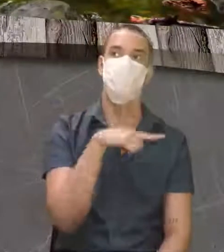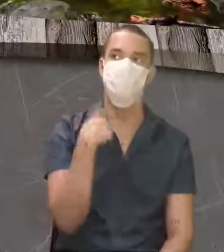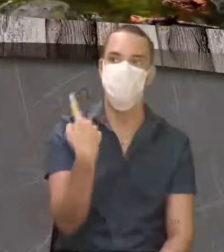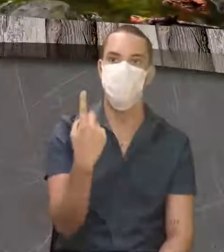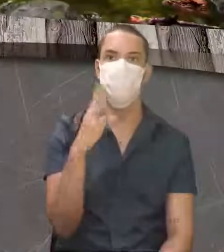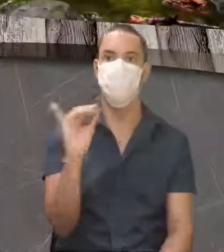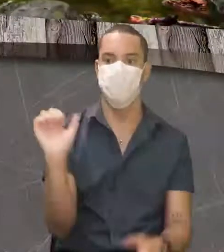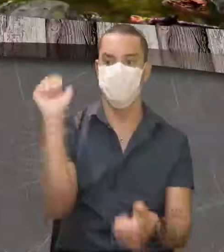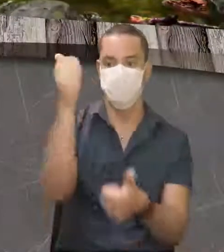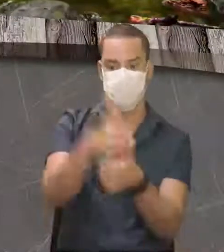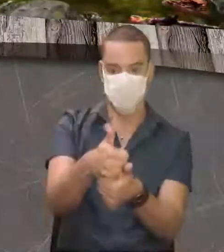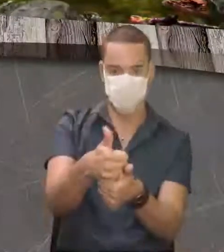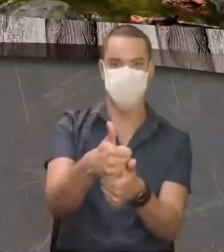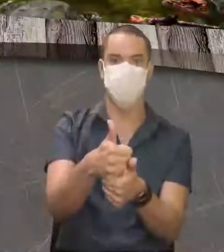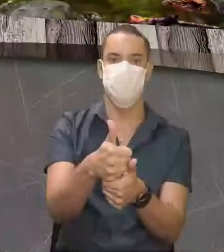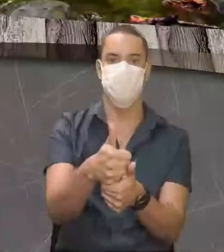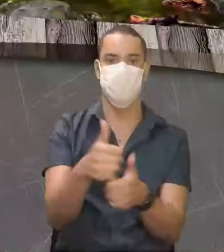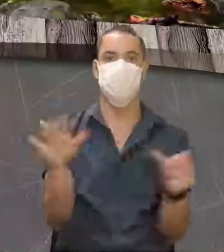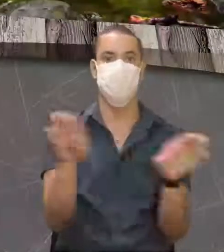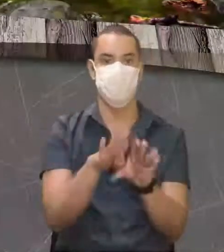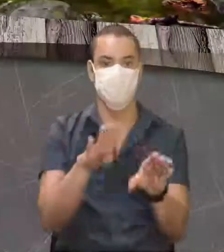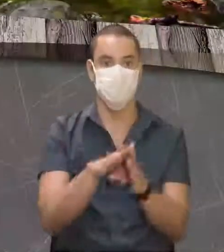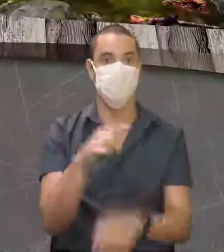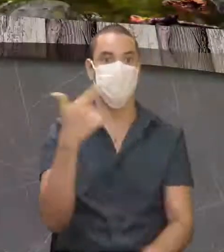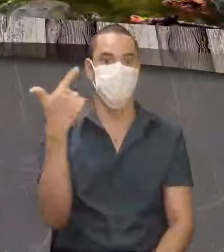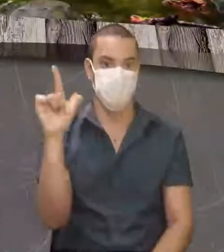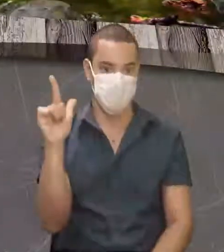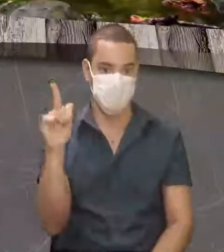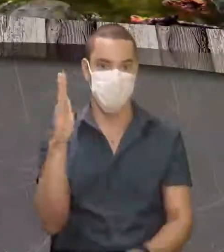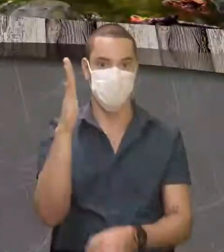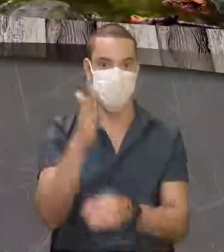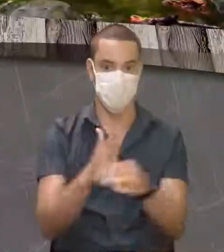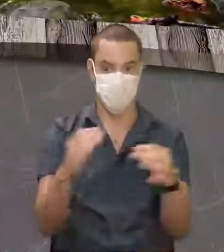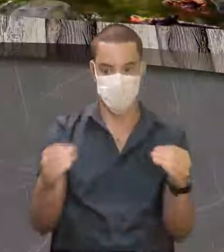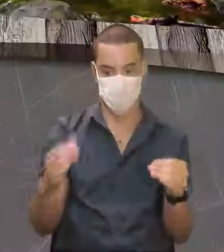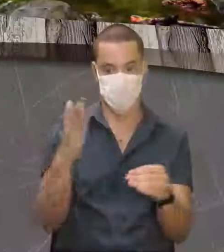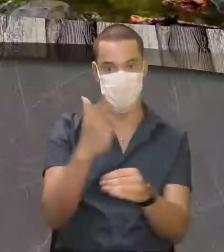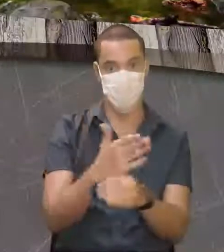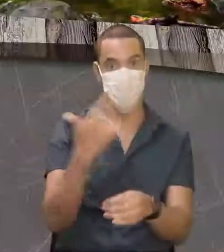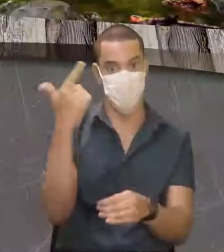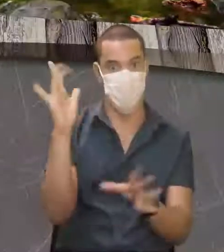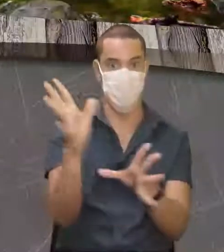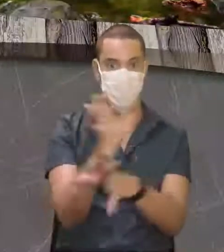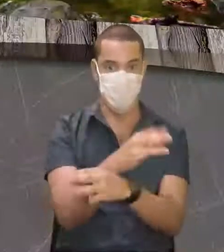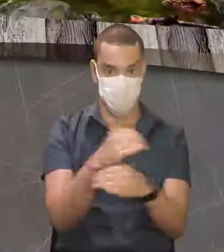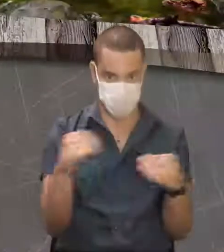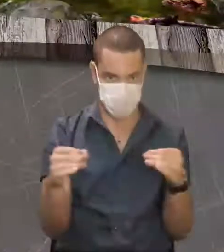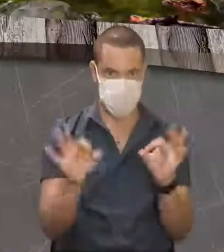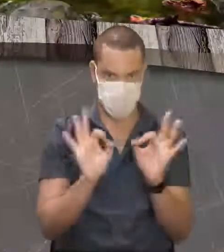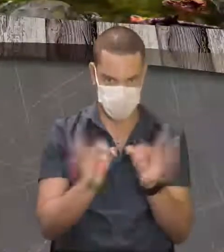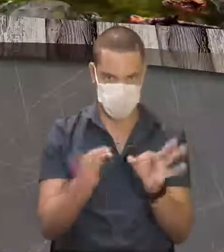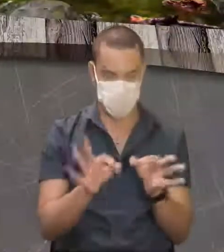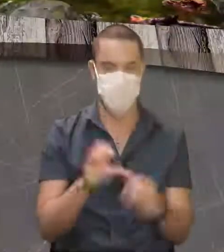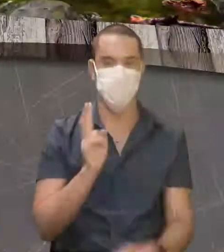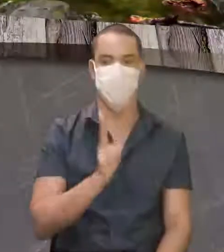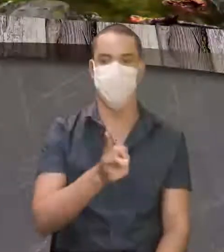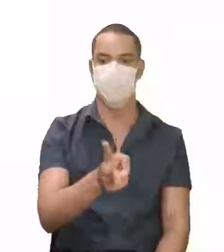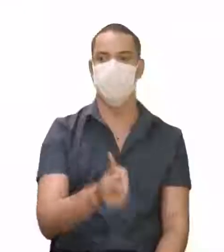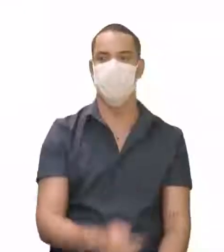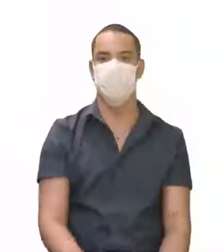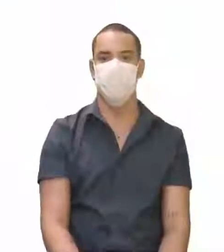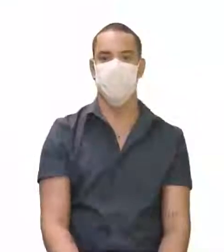ser repostas com o processo de divisão celular, que é a mitose também. Tá bom? Vamos seguindo?